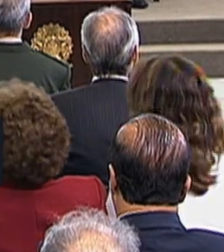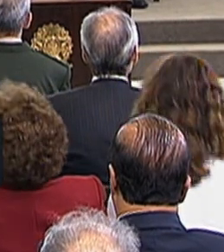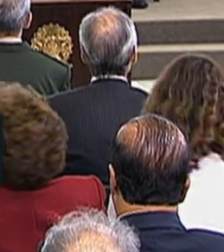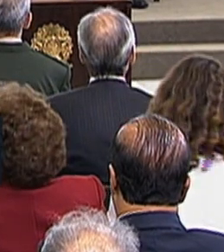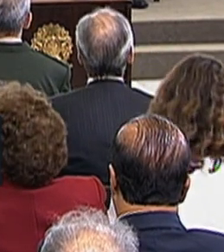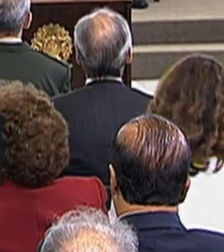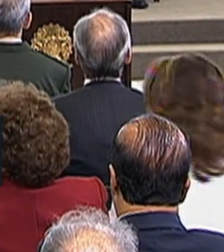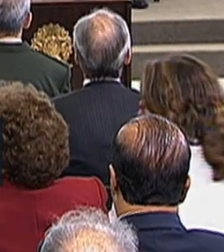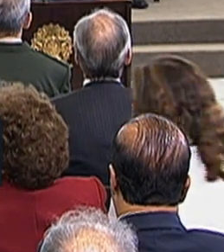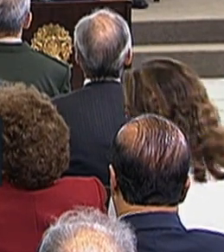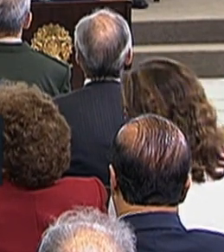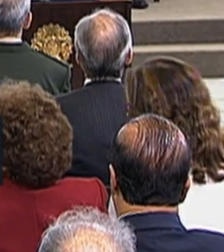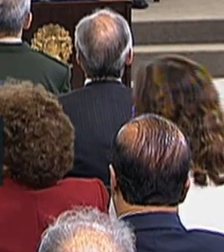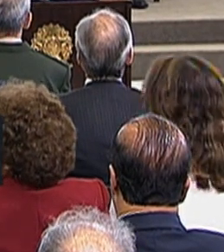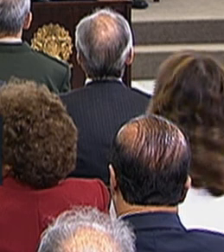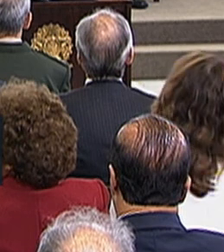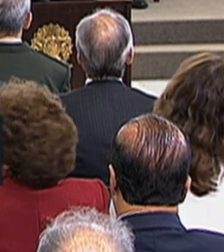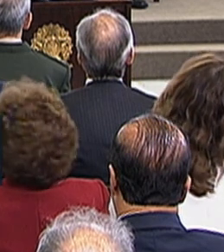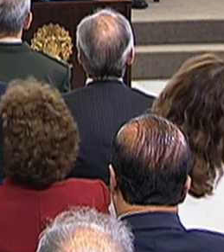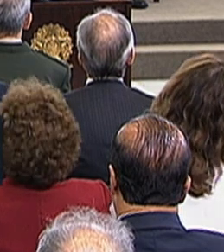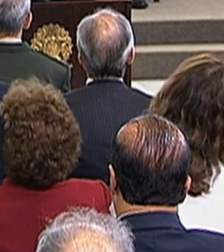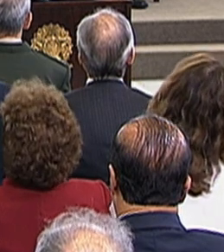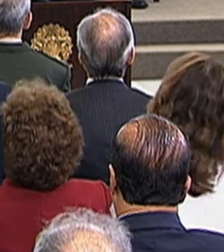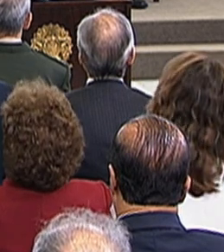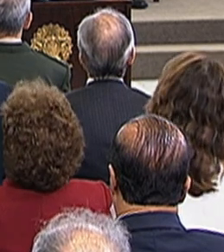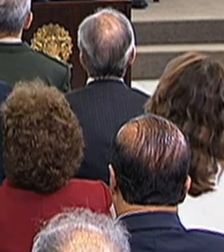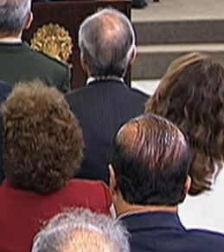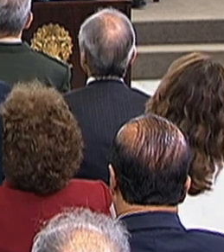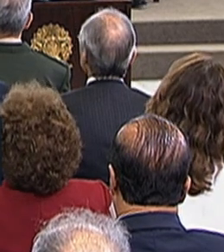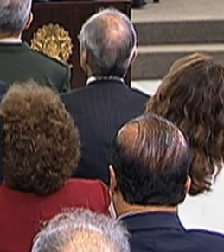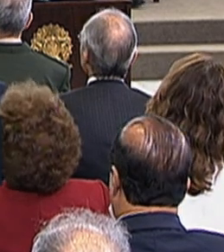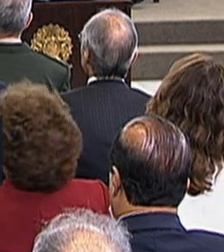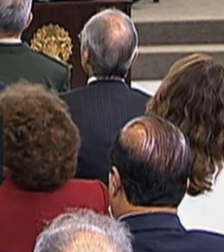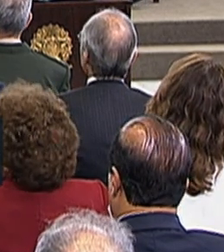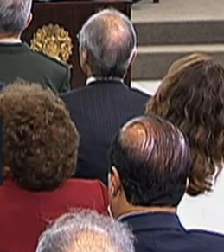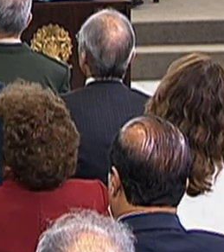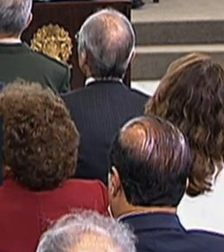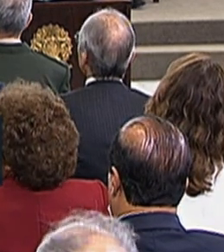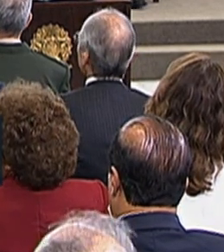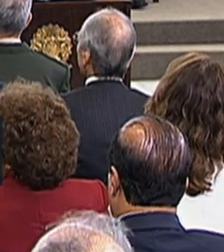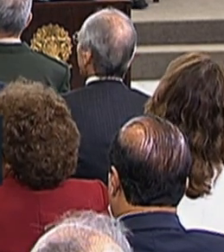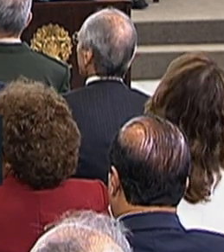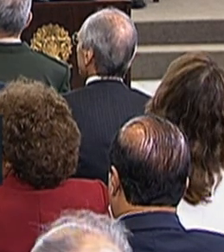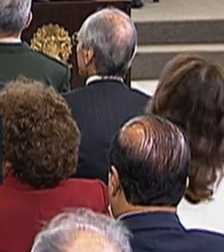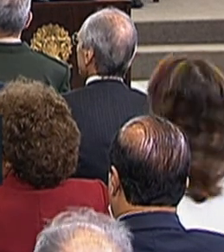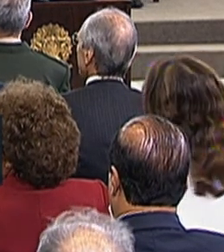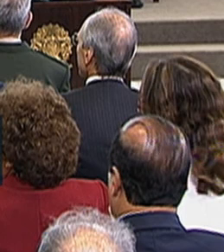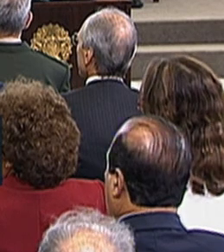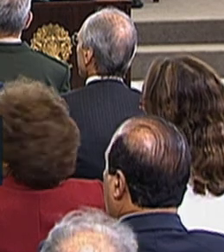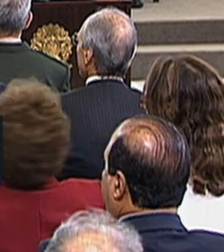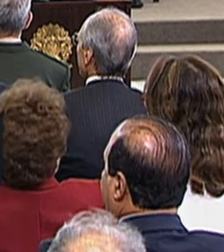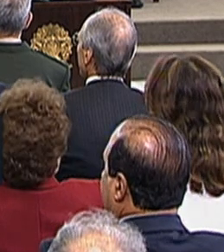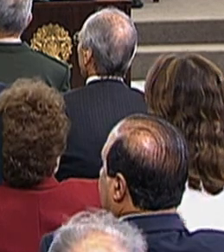da Agência Nacional de transportes terrestres ANTT Ivo Borges a proceder à assinatura do